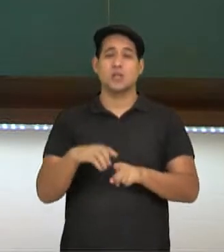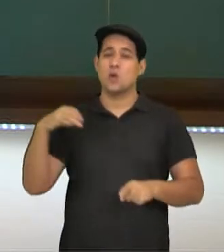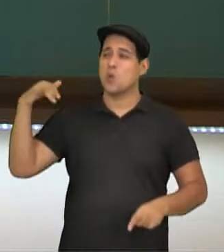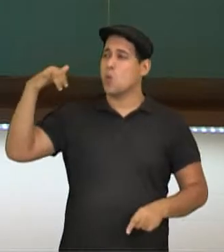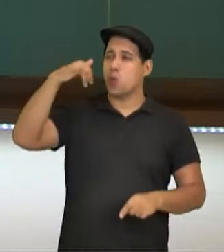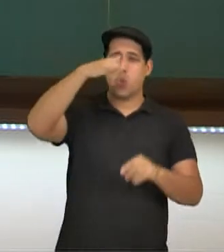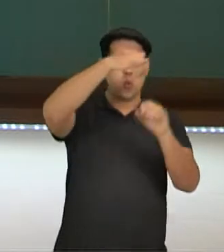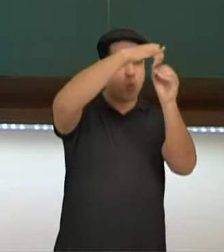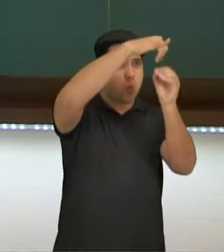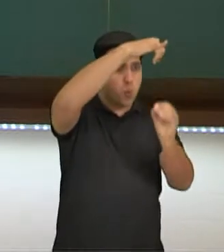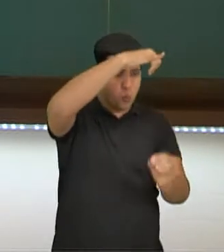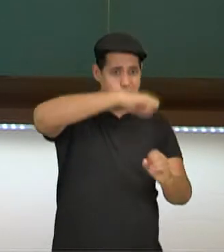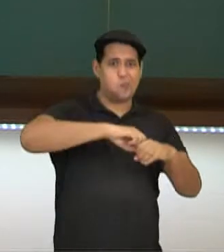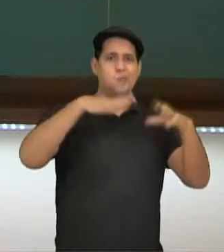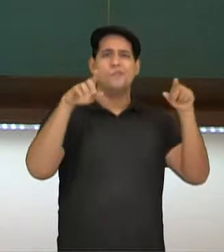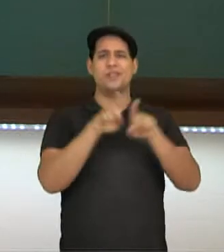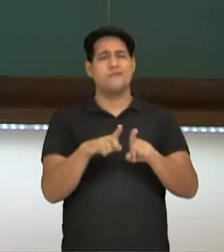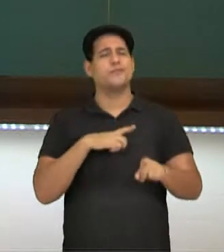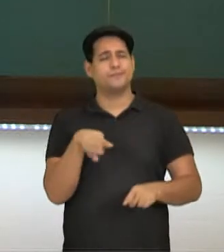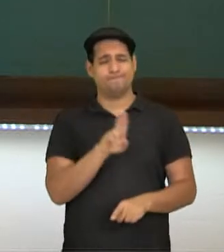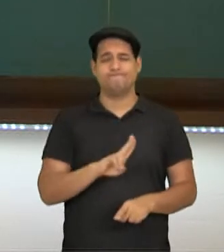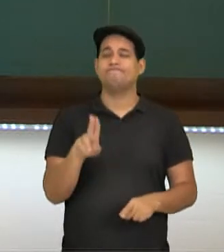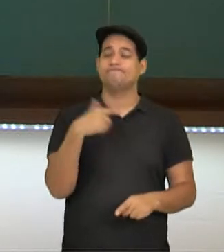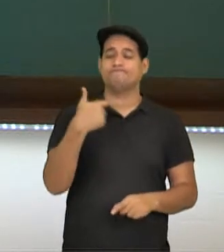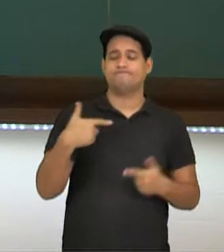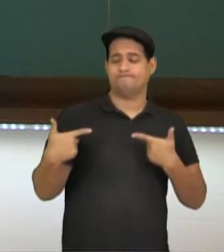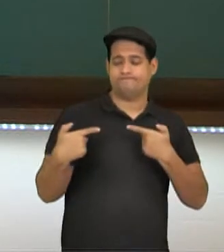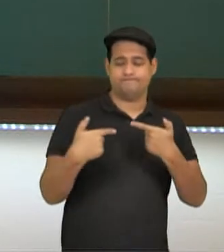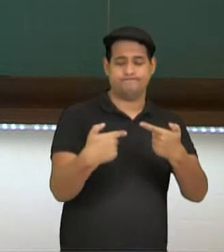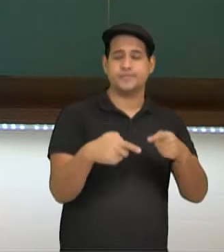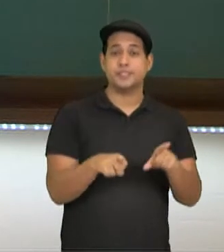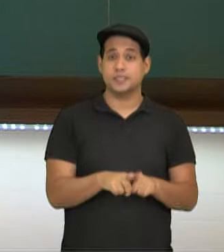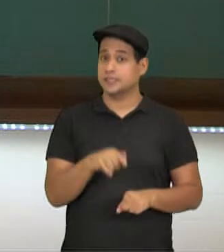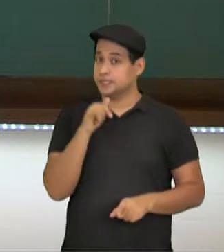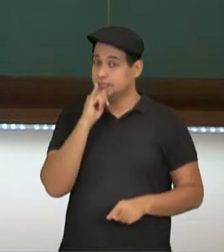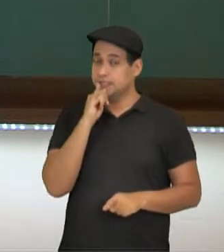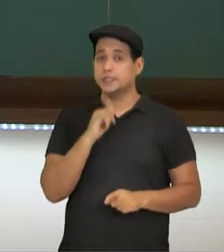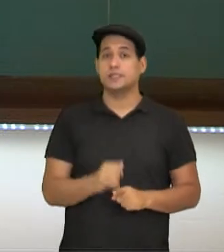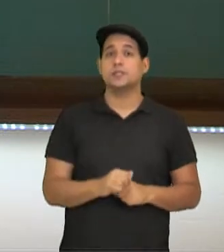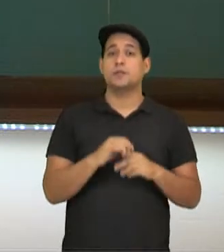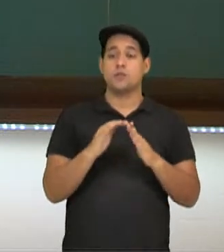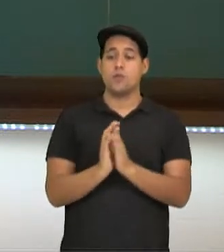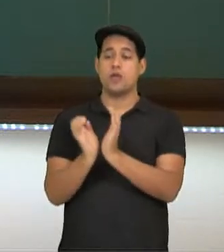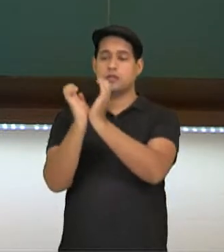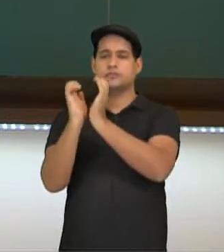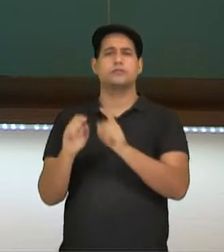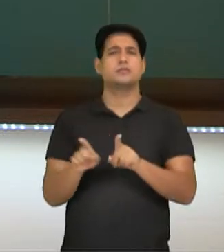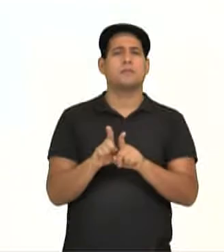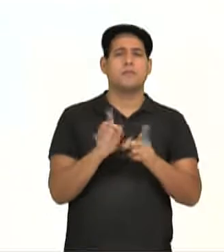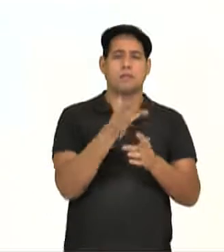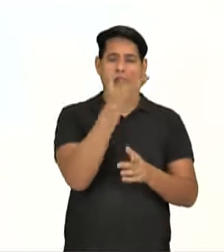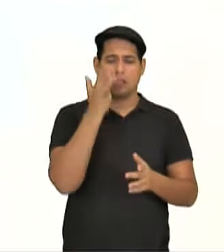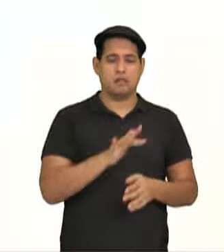usados amplamente durante a Segunda Guerra Mundial, tanto pelo eixo quanto pelos aliados.